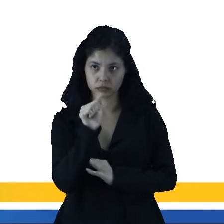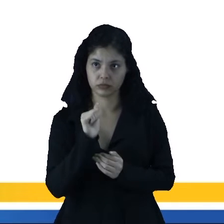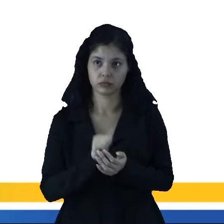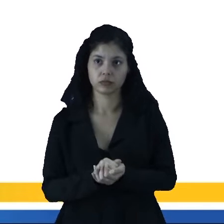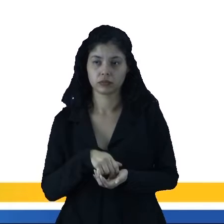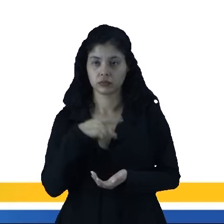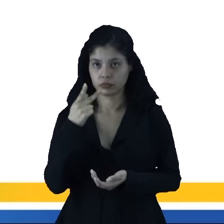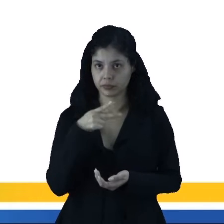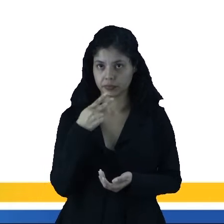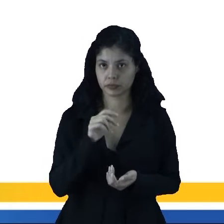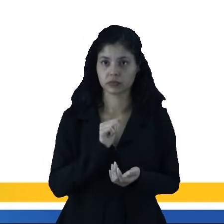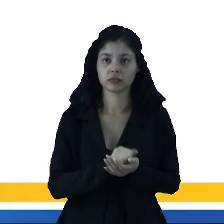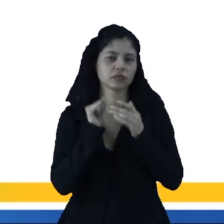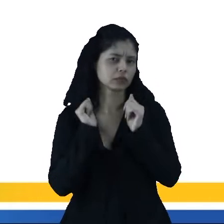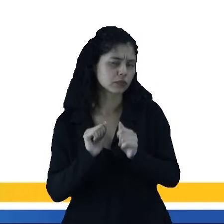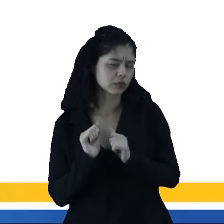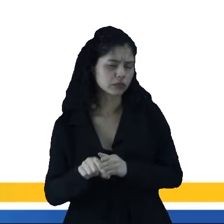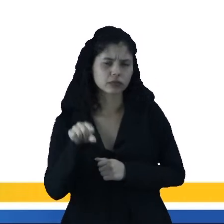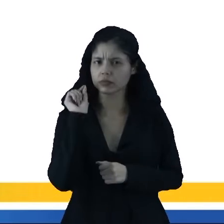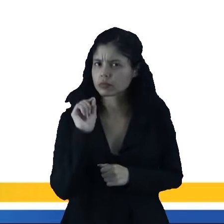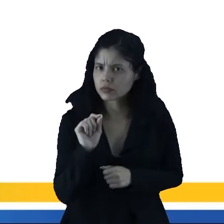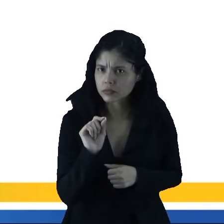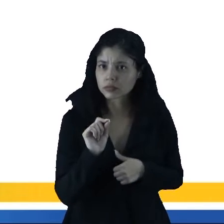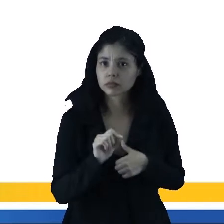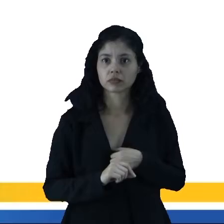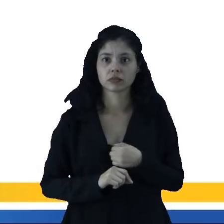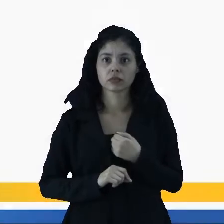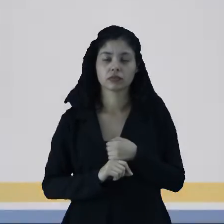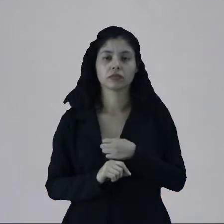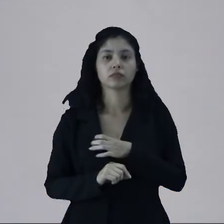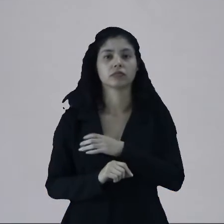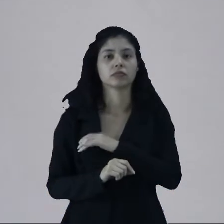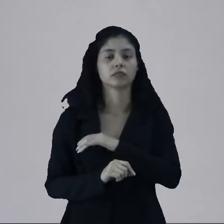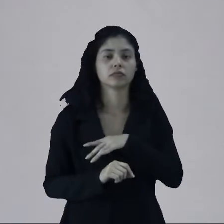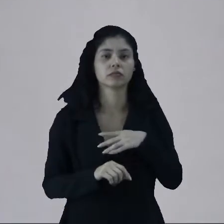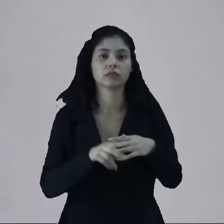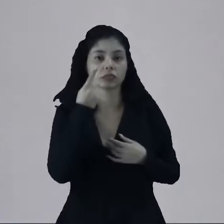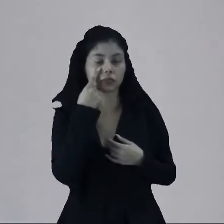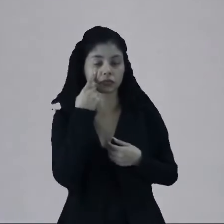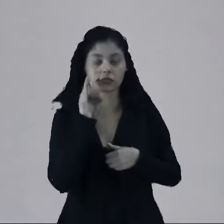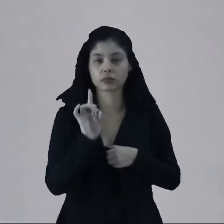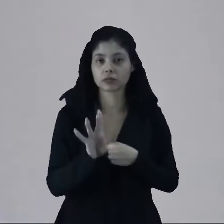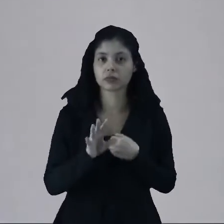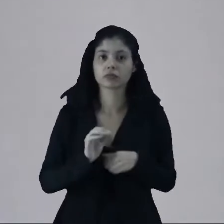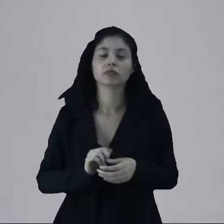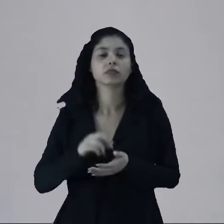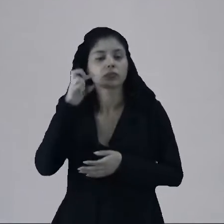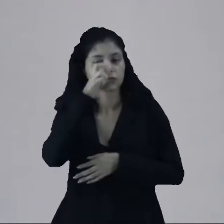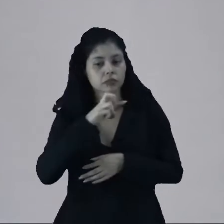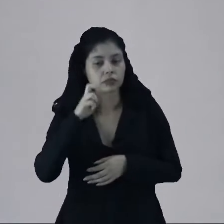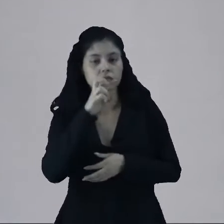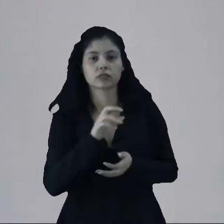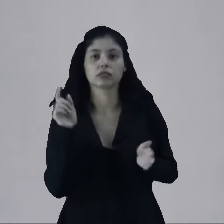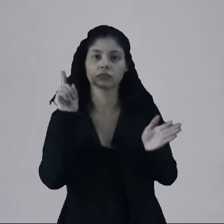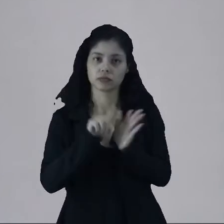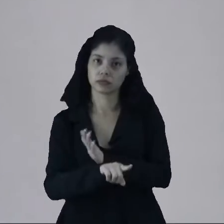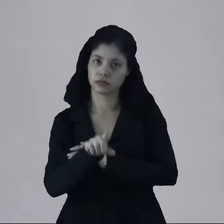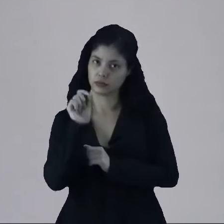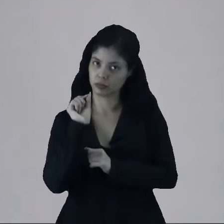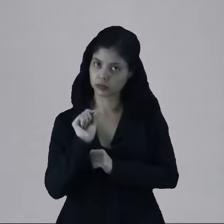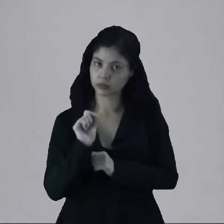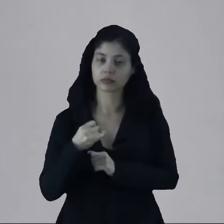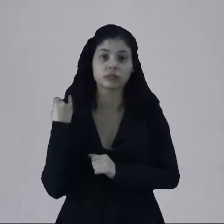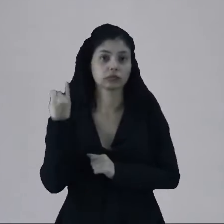A respeito dessa genealogia, podemos afirmar que, olha só, a análise da questão é